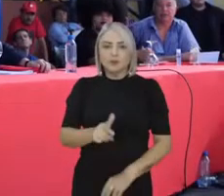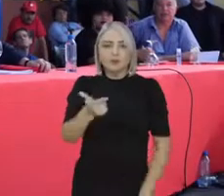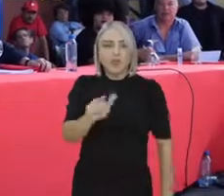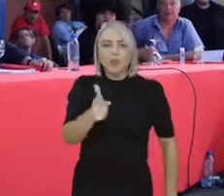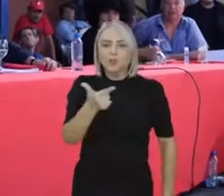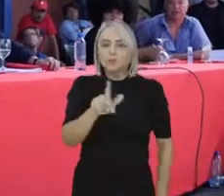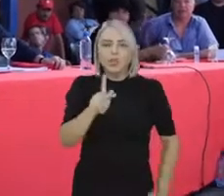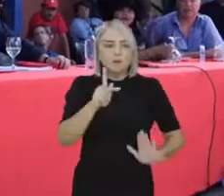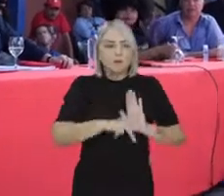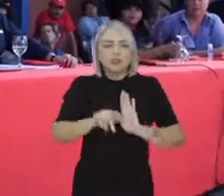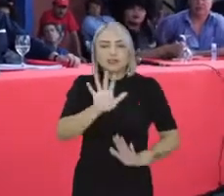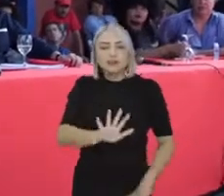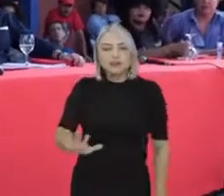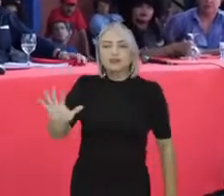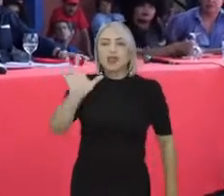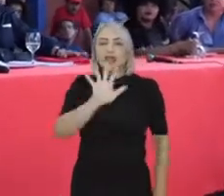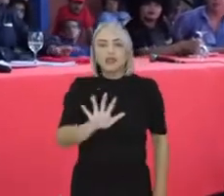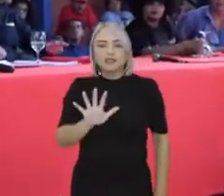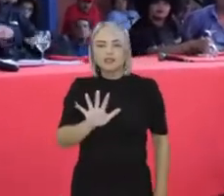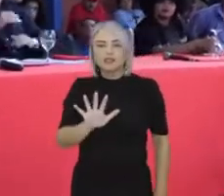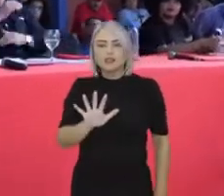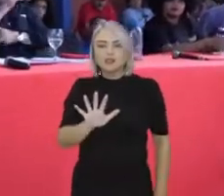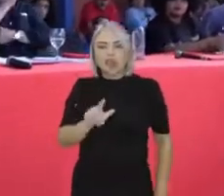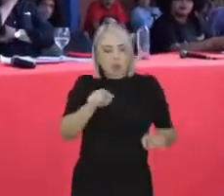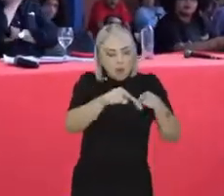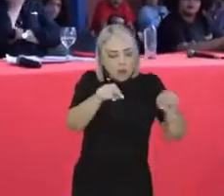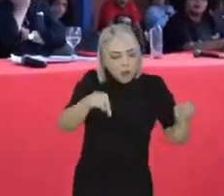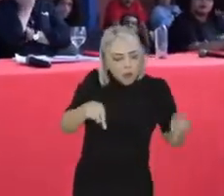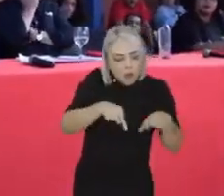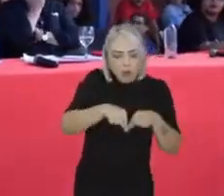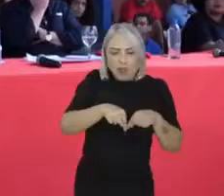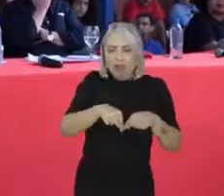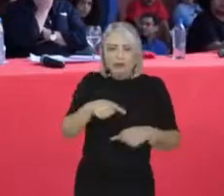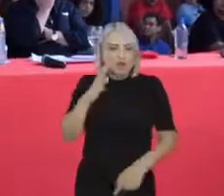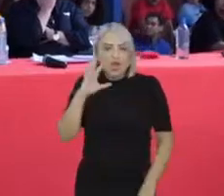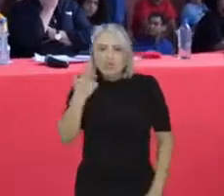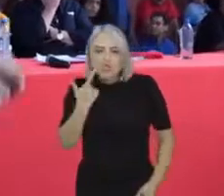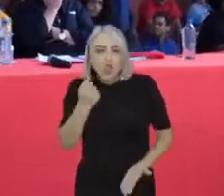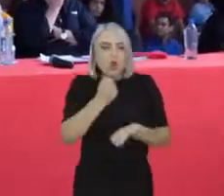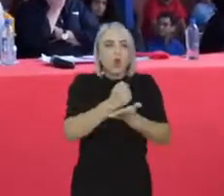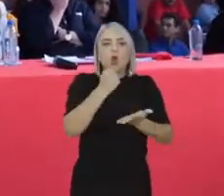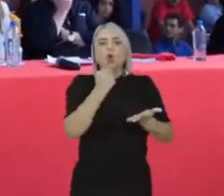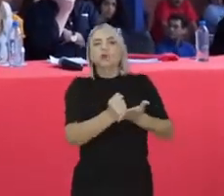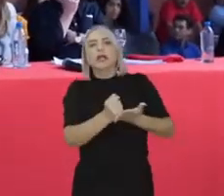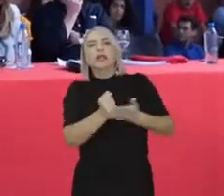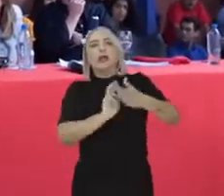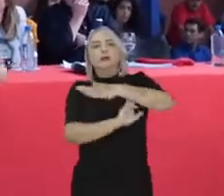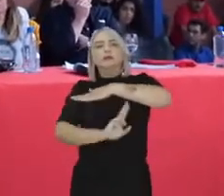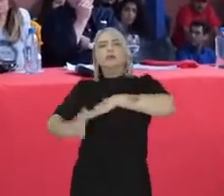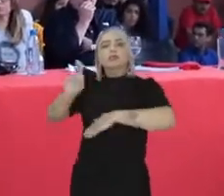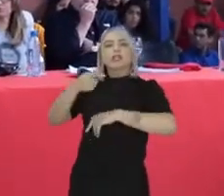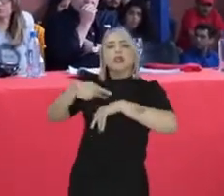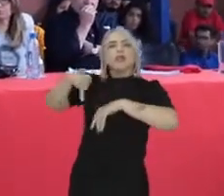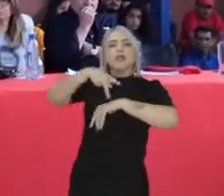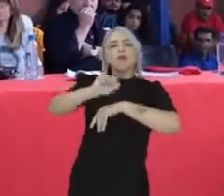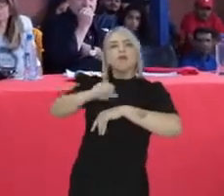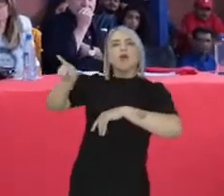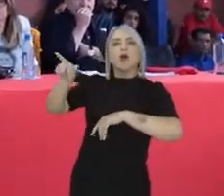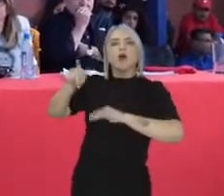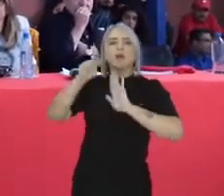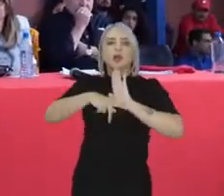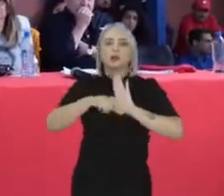nacional de gabinete. Não adianta contratar em Harvard um projeto para o país. Ou esse